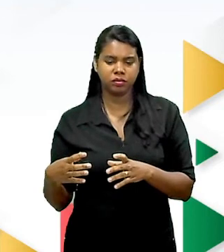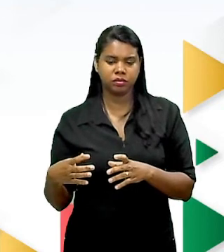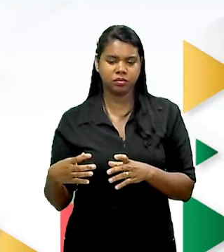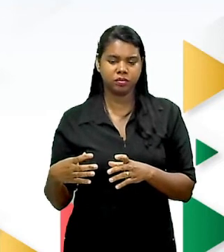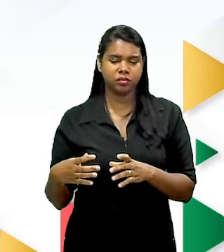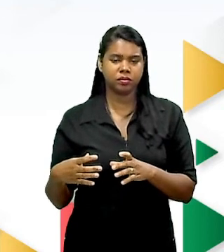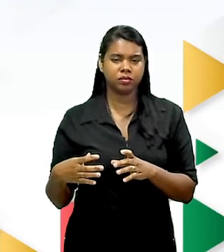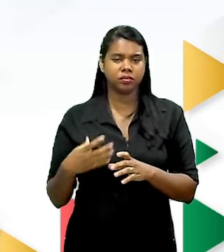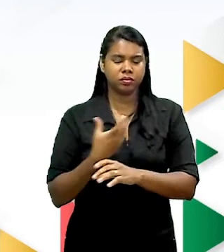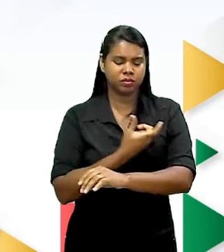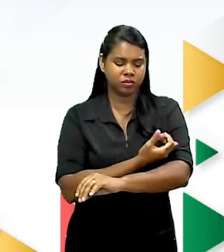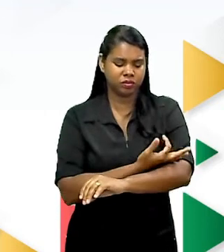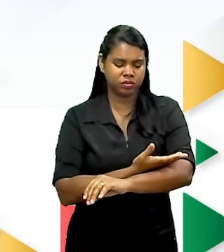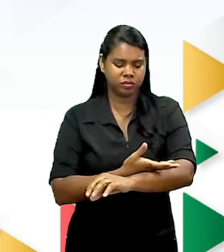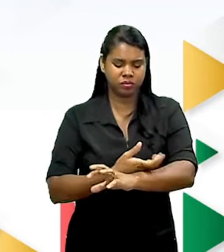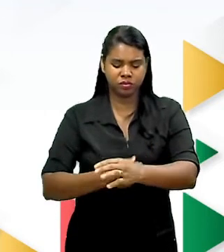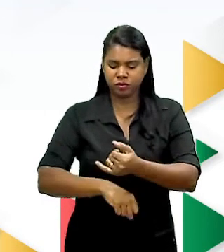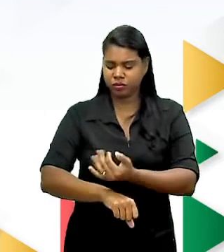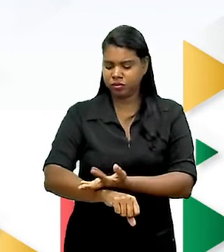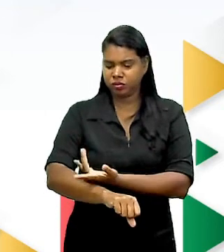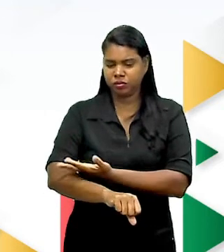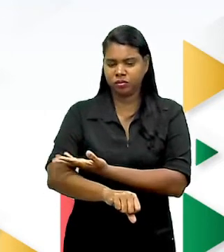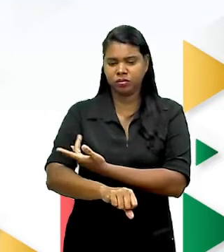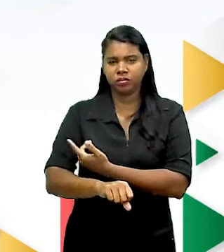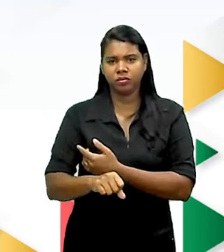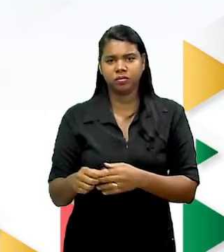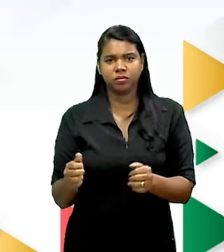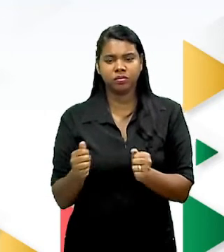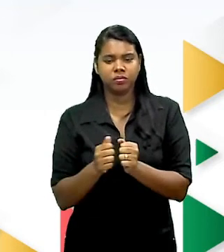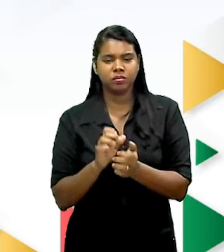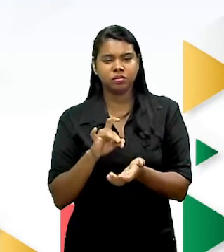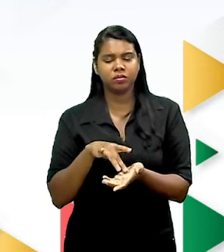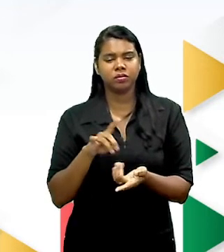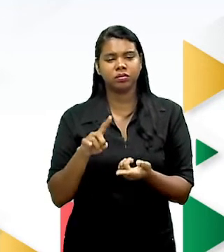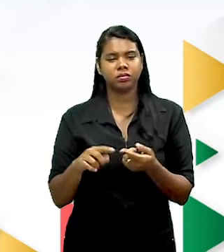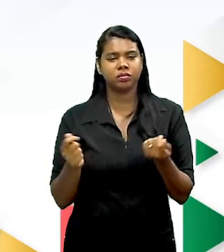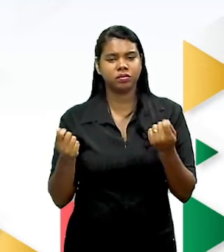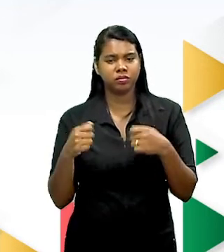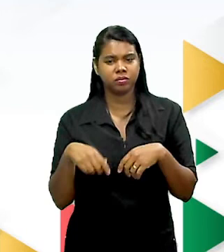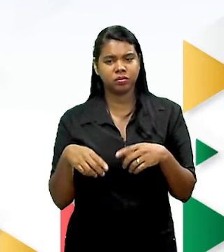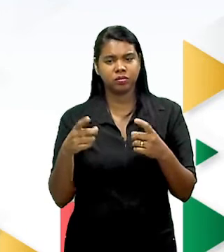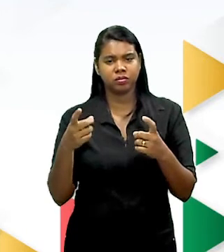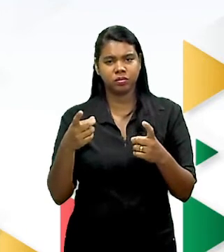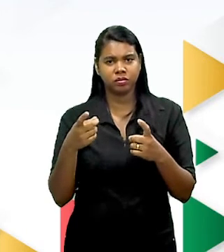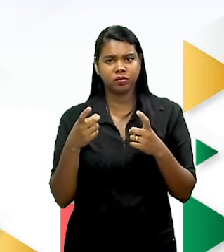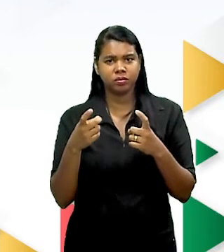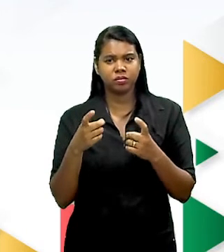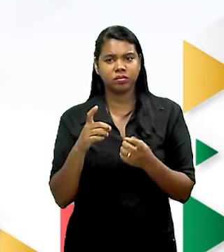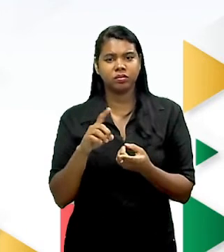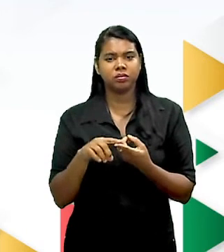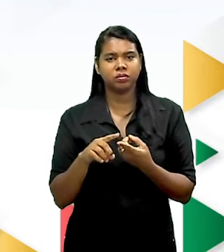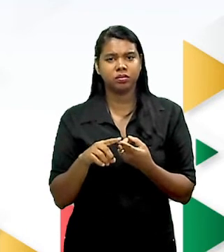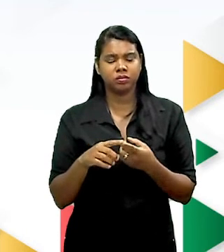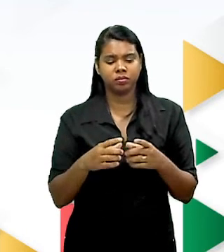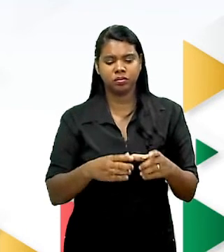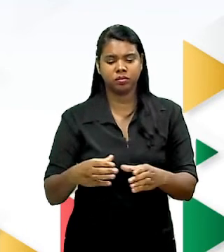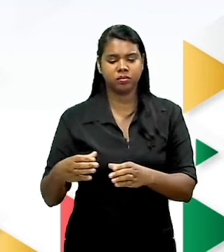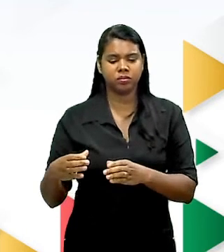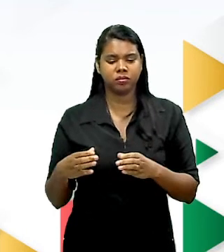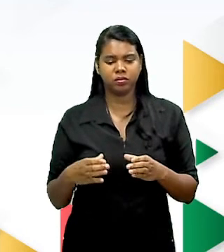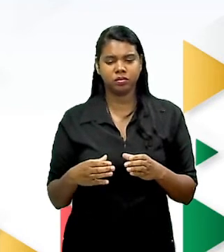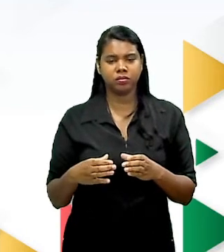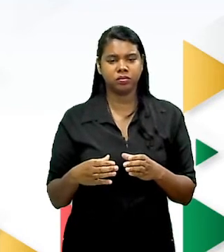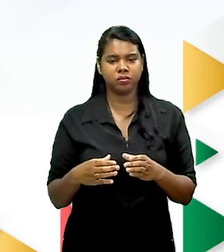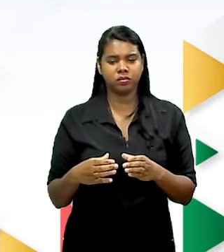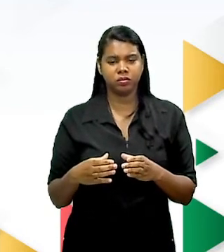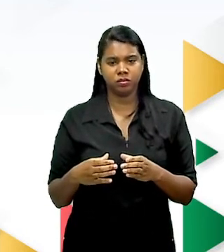de vegetação que são próximos e que podem ser identificados em nível regional, com